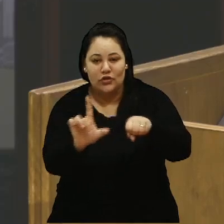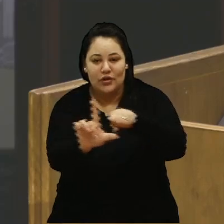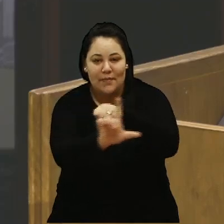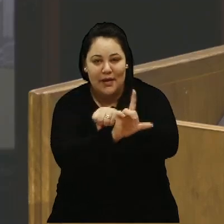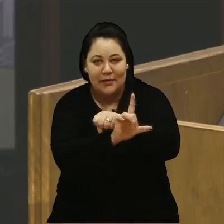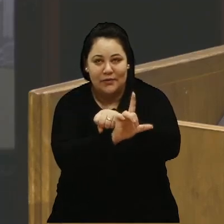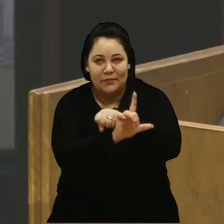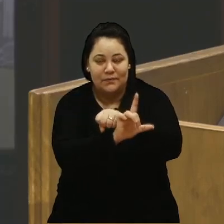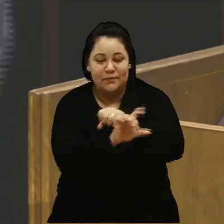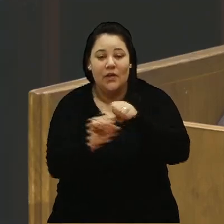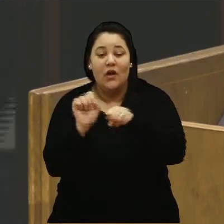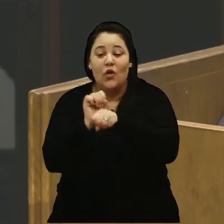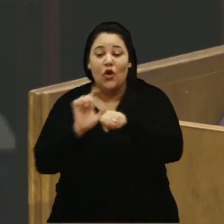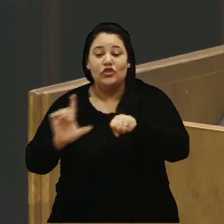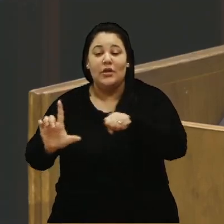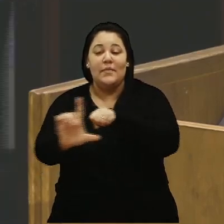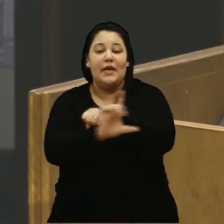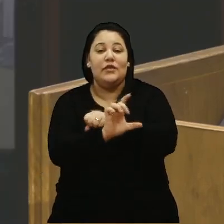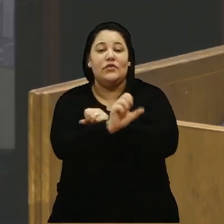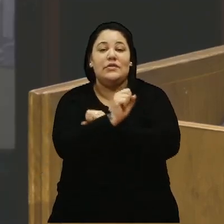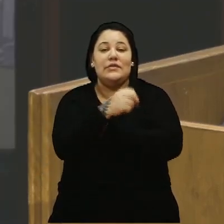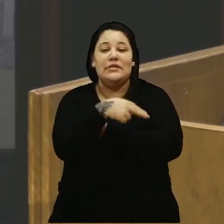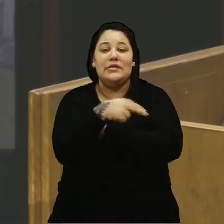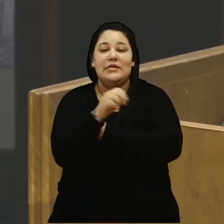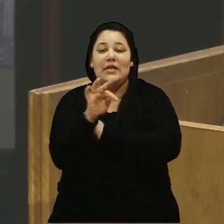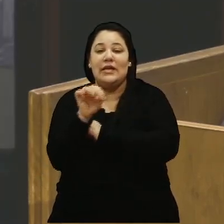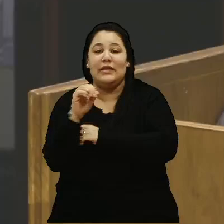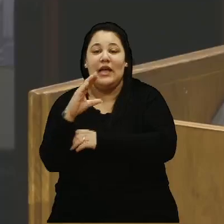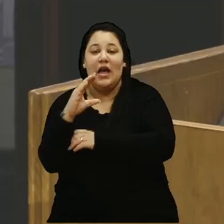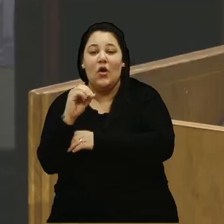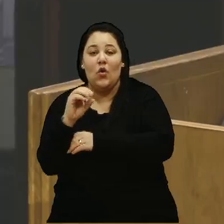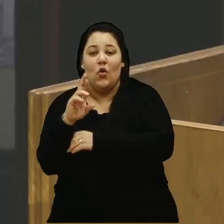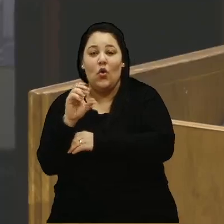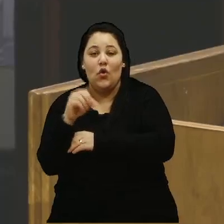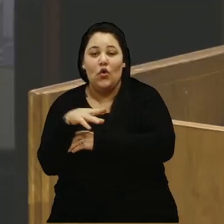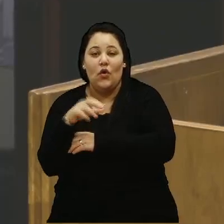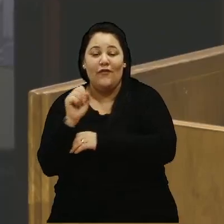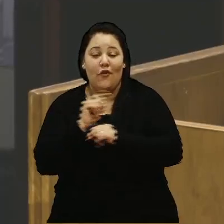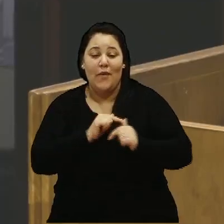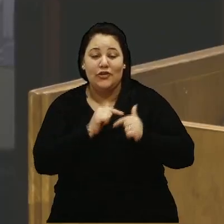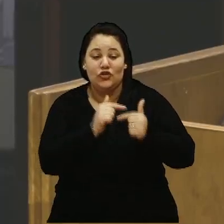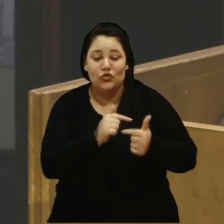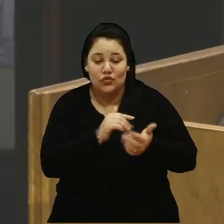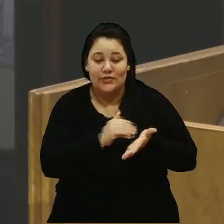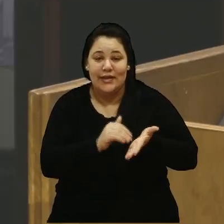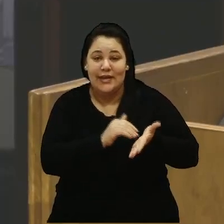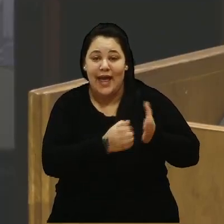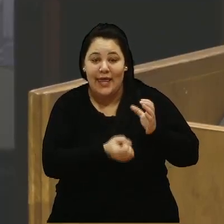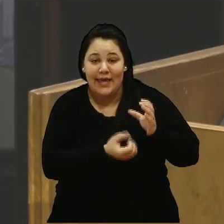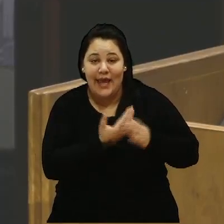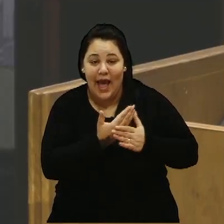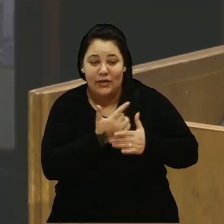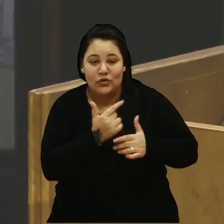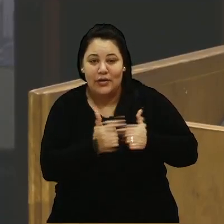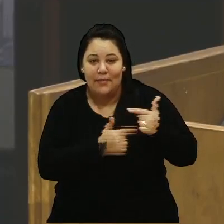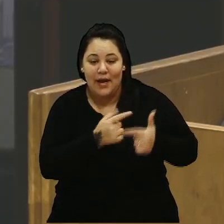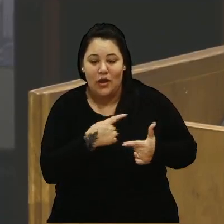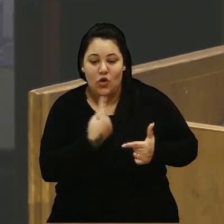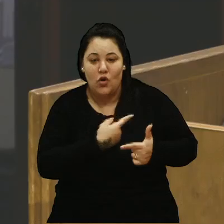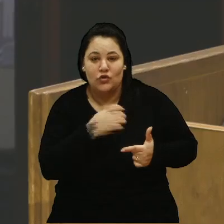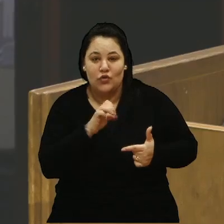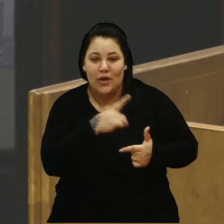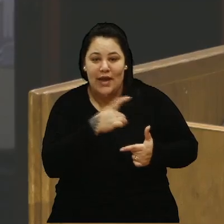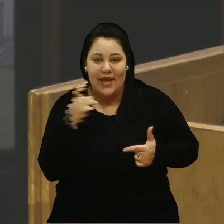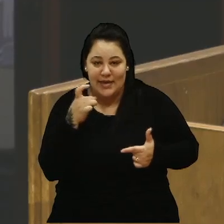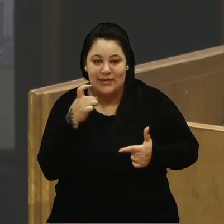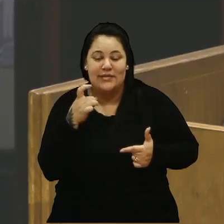loteamento Santa Corona nasceu numa ação do então secretário estadual do Trabalho, nosso ex-prefeito